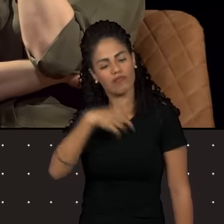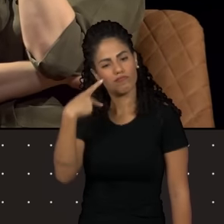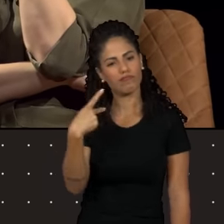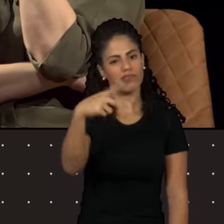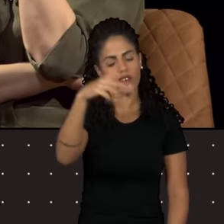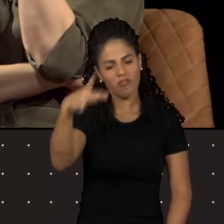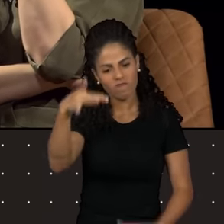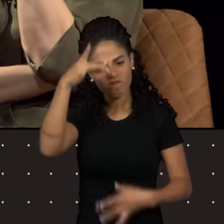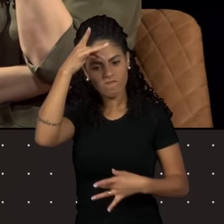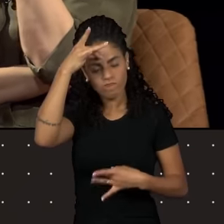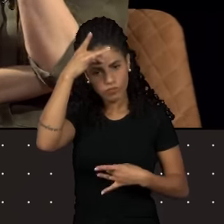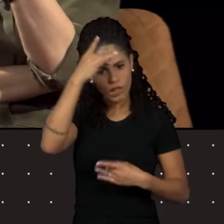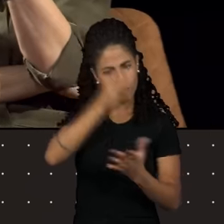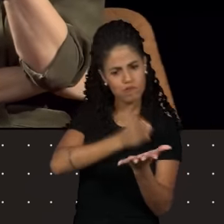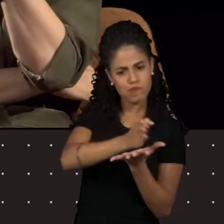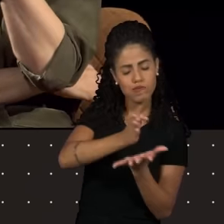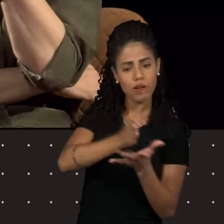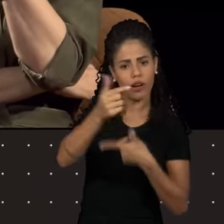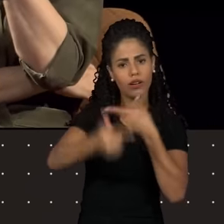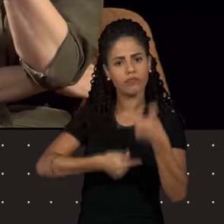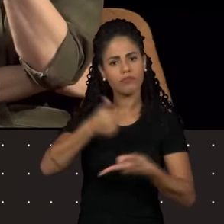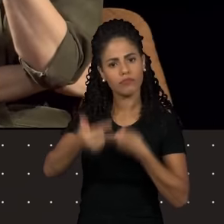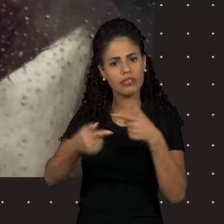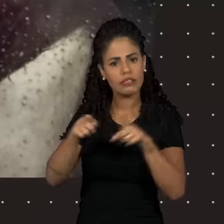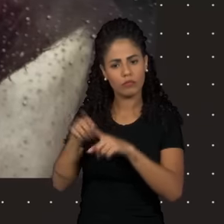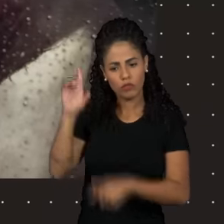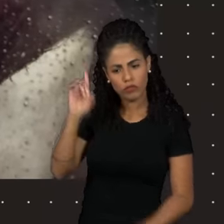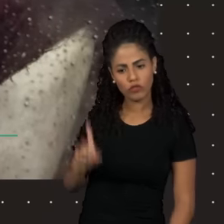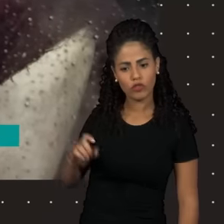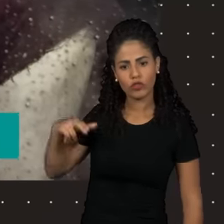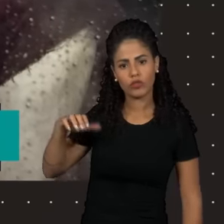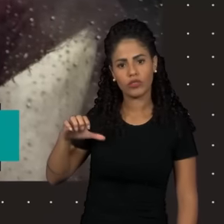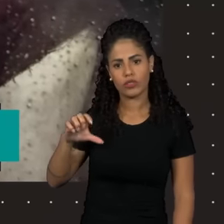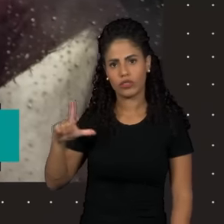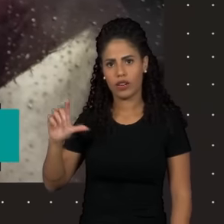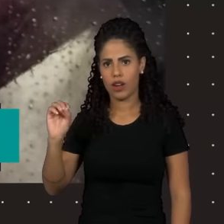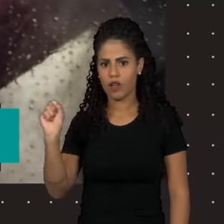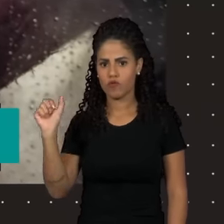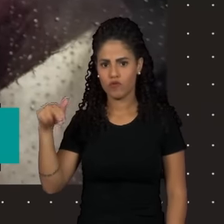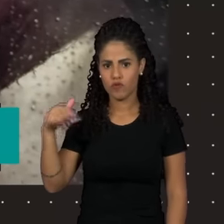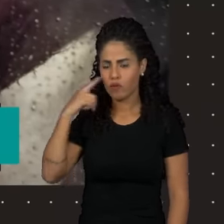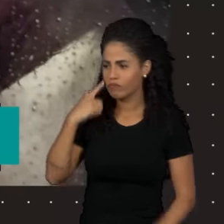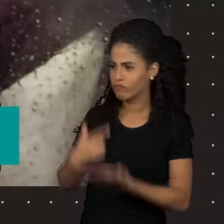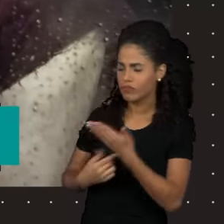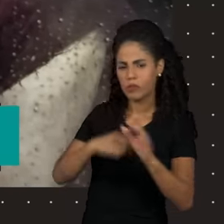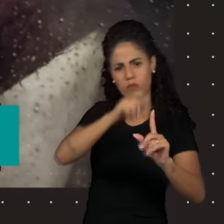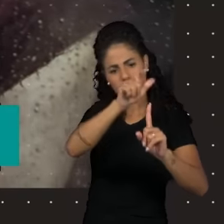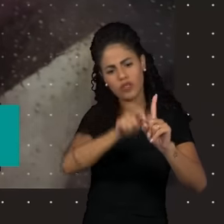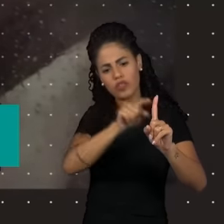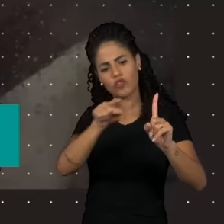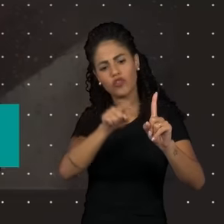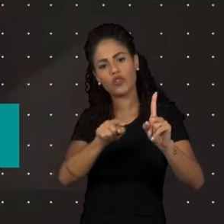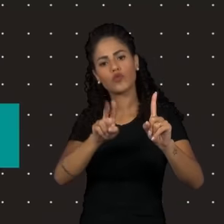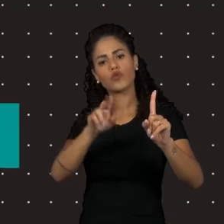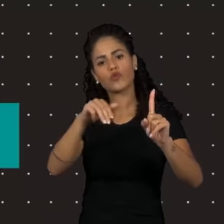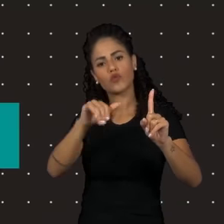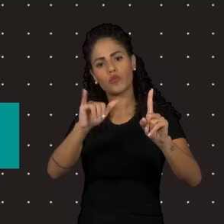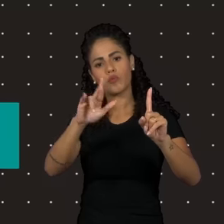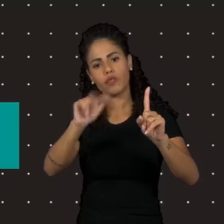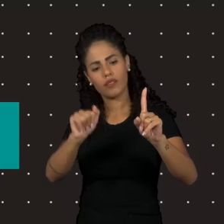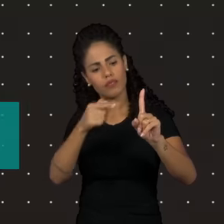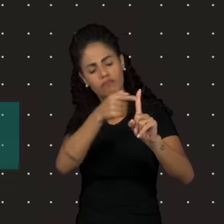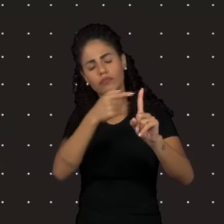suas escolhas. E o Nelson, com a sua Zulmira, uma personagem tão complexa, que